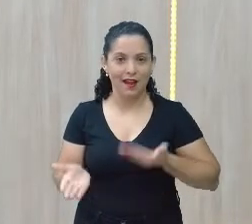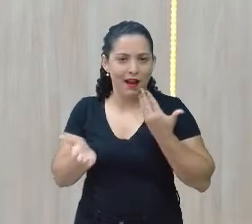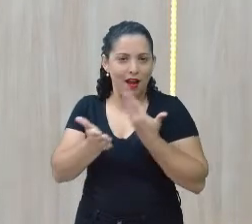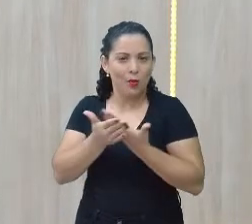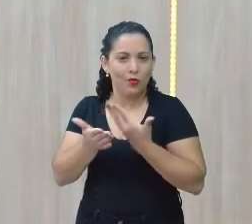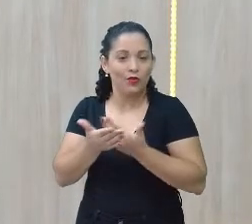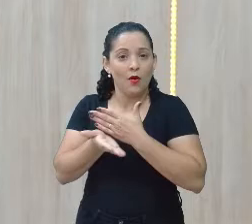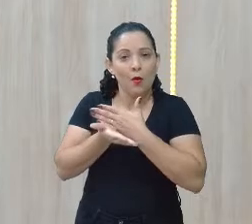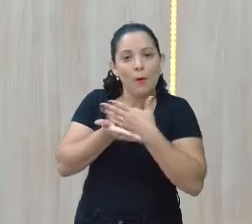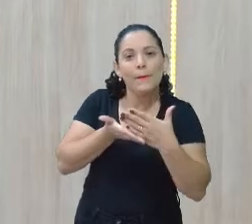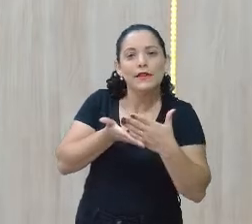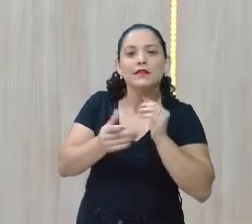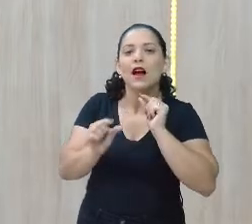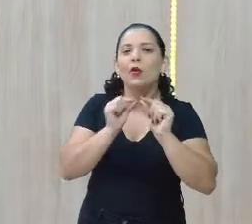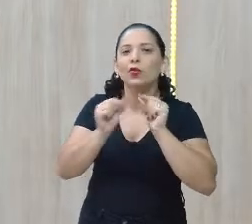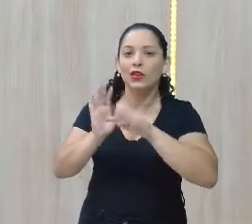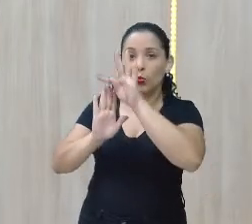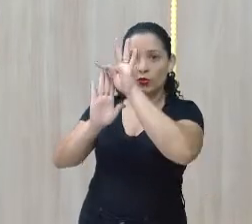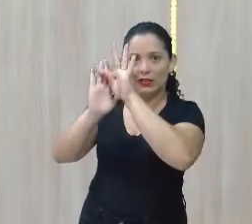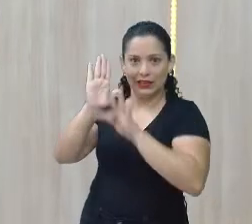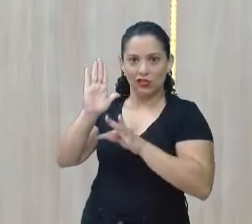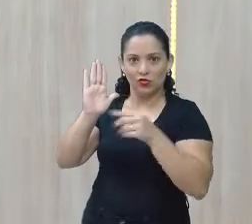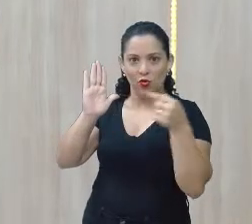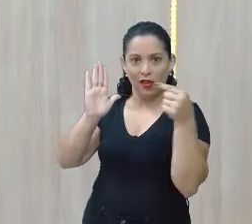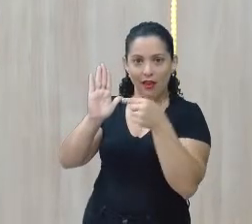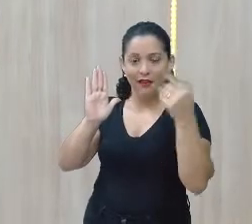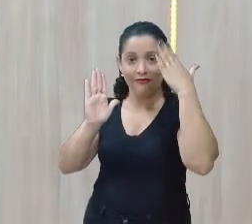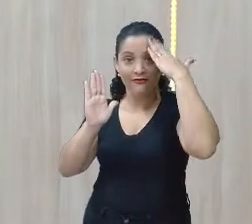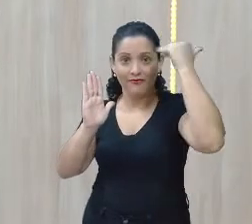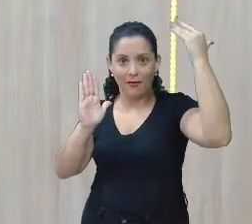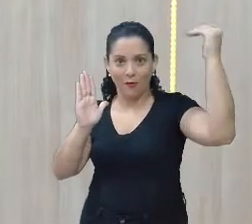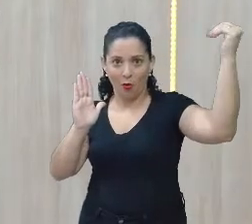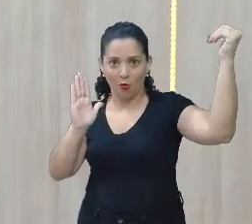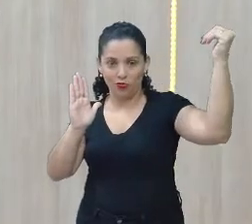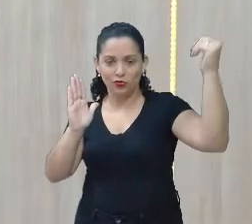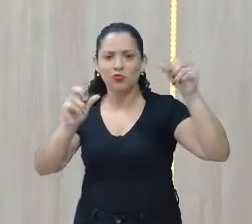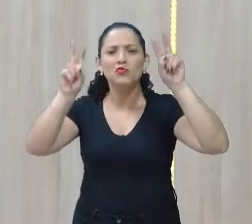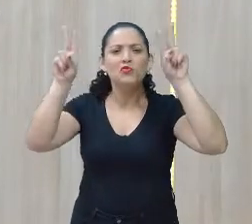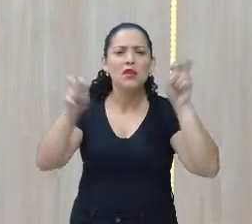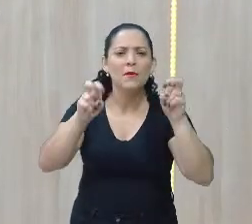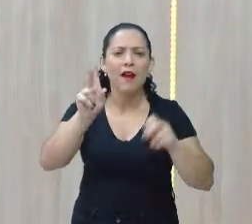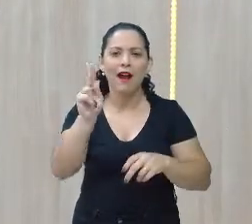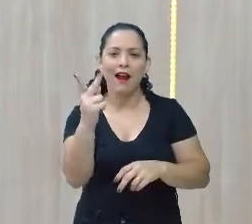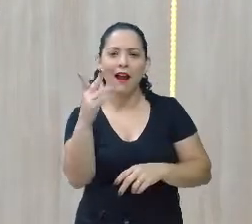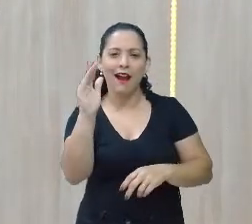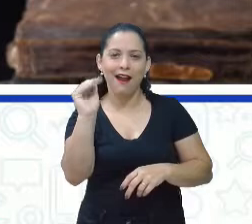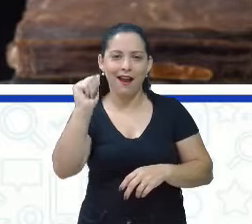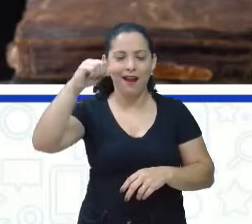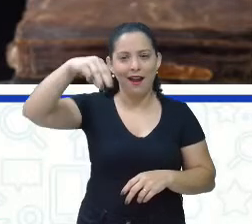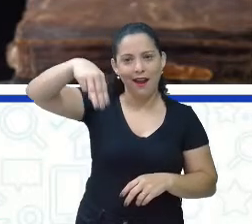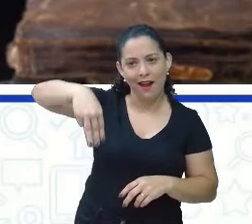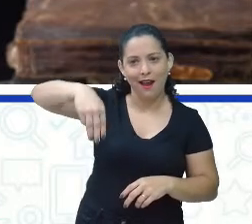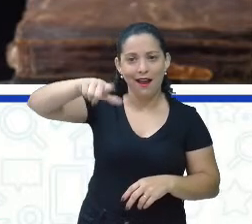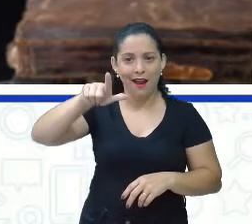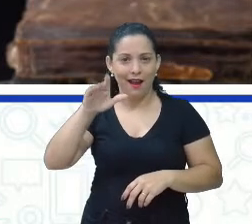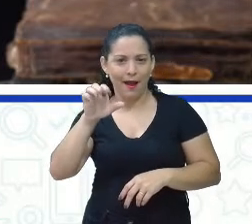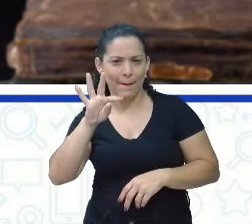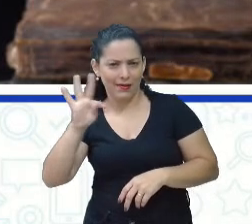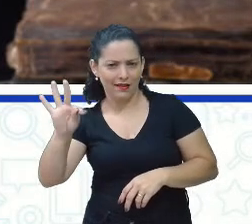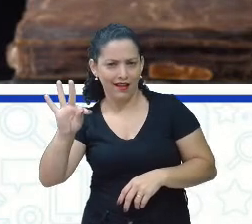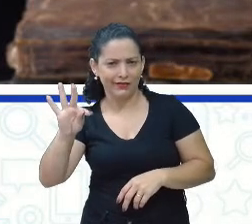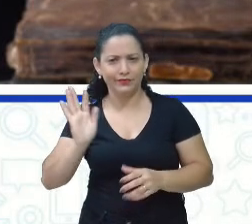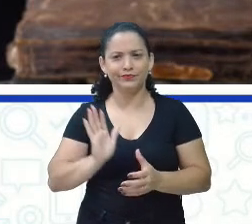né? Um grande dramaturgo. E aí a gente tem Hamlet. E uma grande questão, né? To be or not to